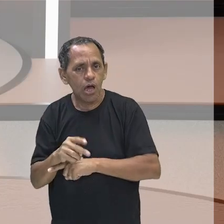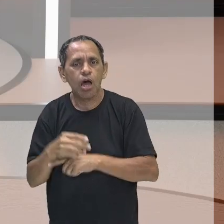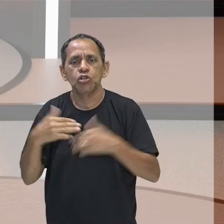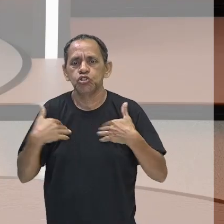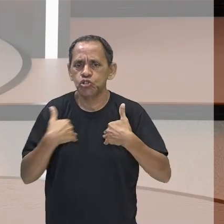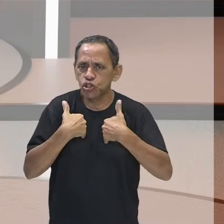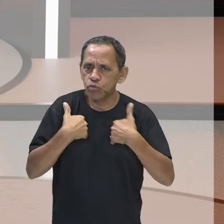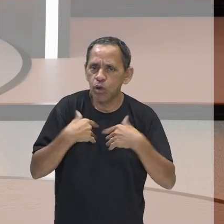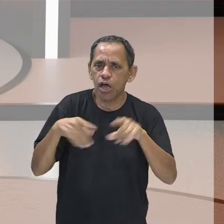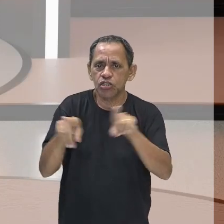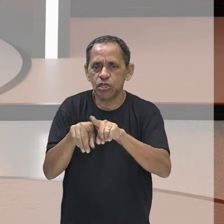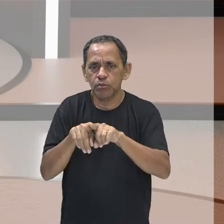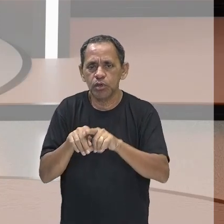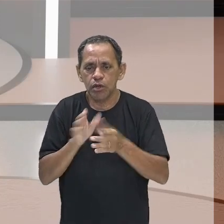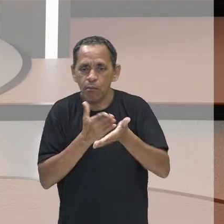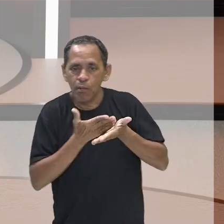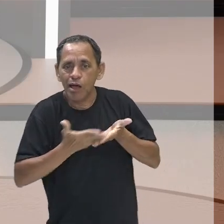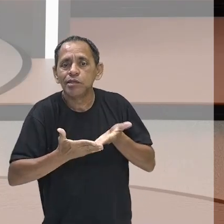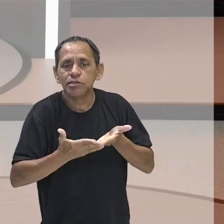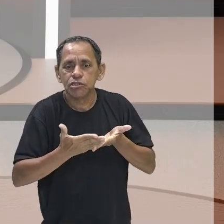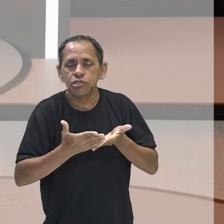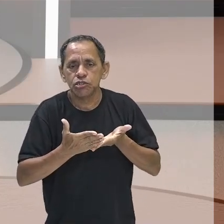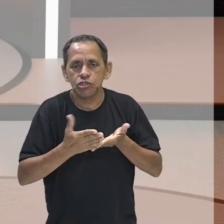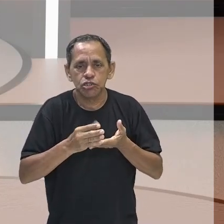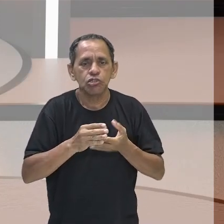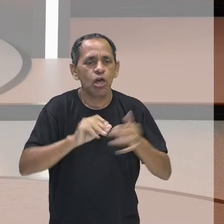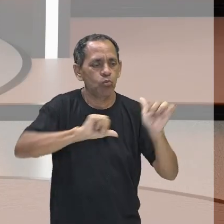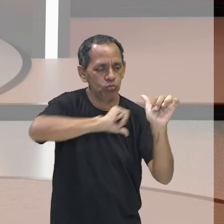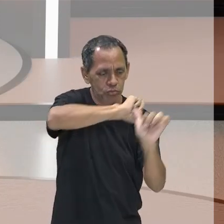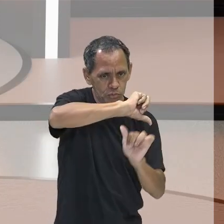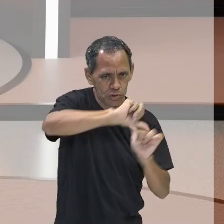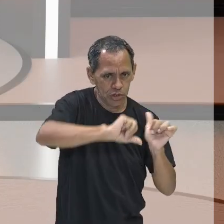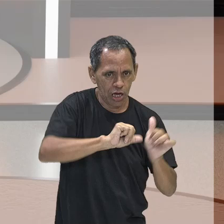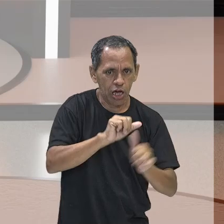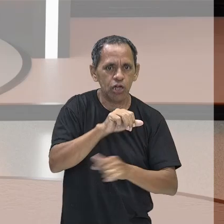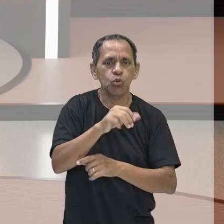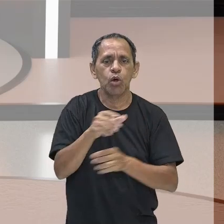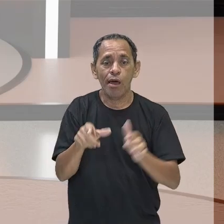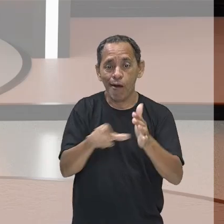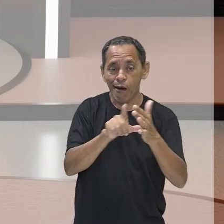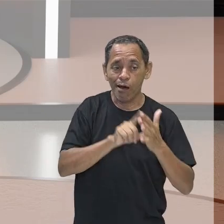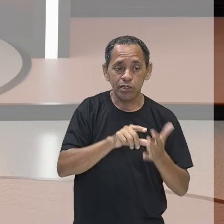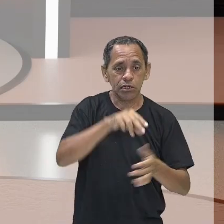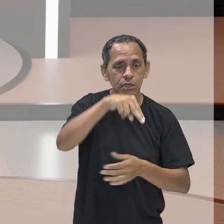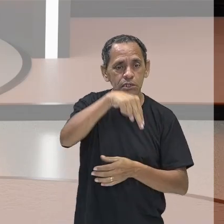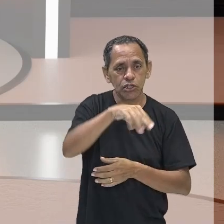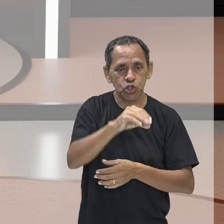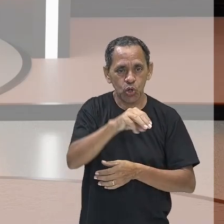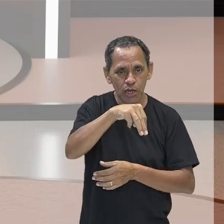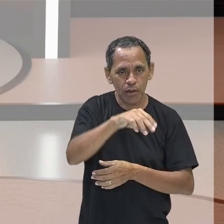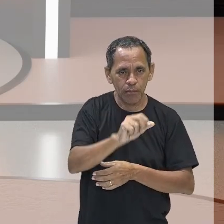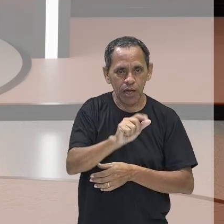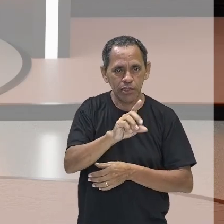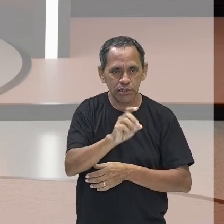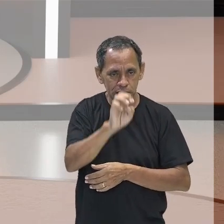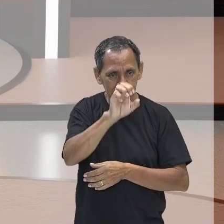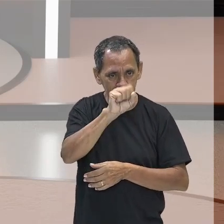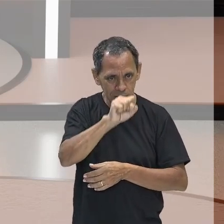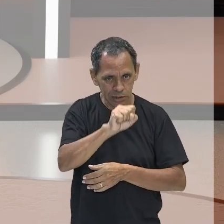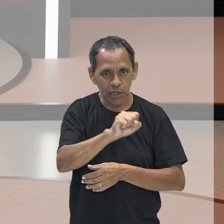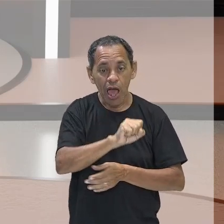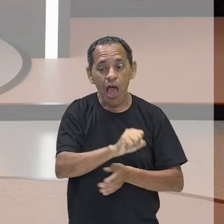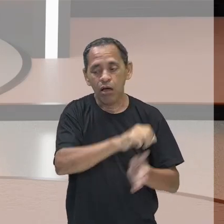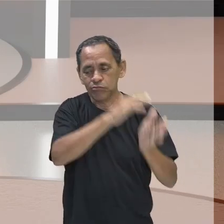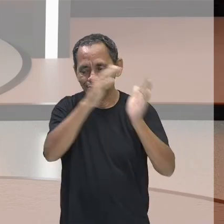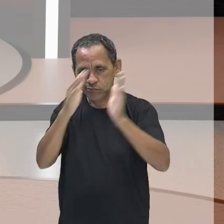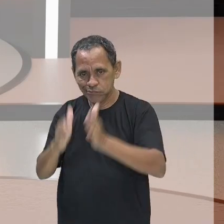seres humanos passassem da condição de nômade para a condição de sedentário. Gente, isso foi o primeiro passo para a criação